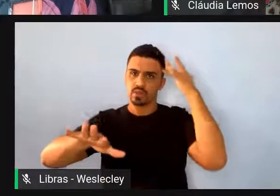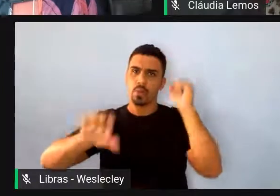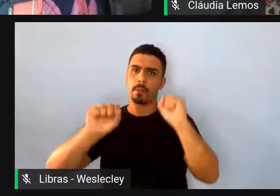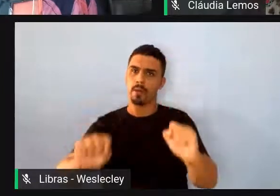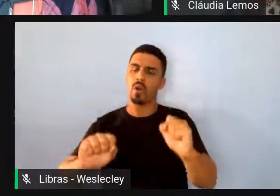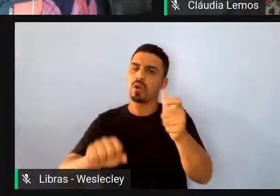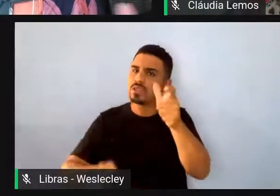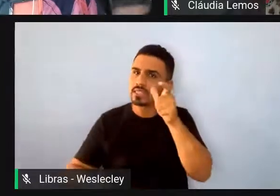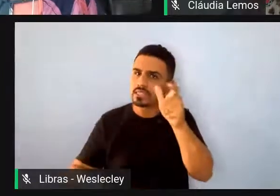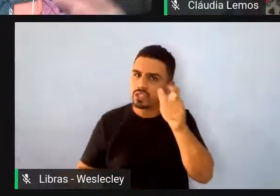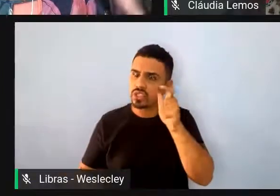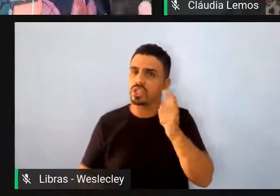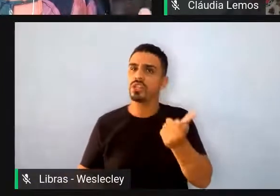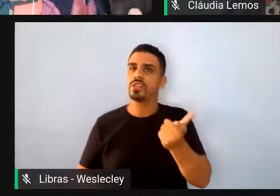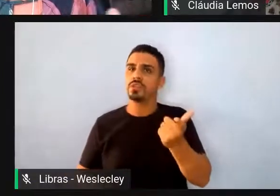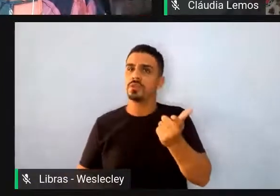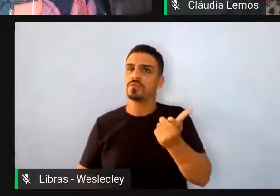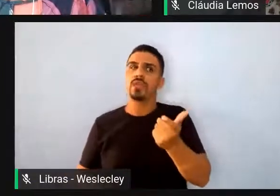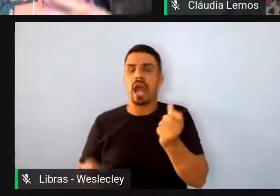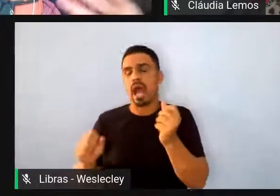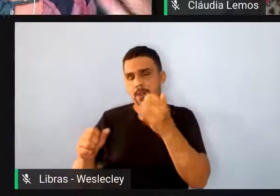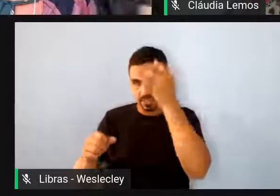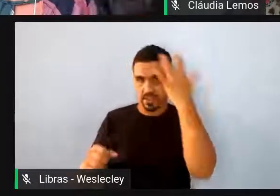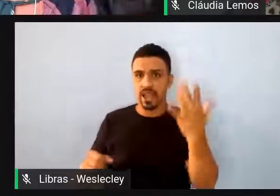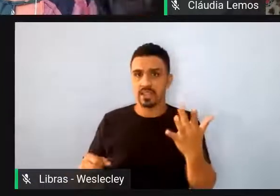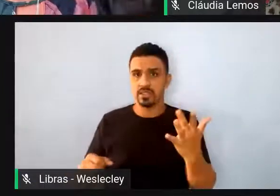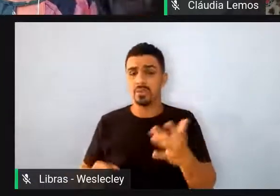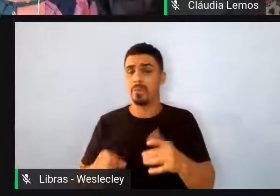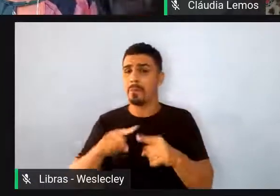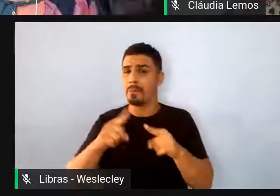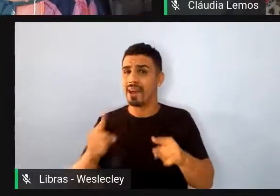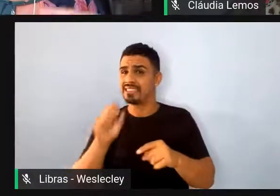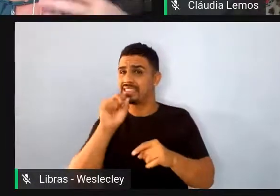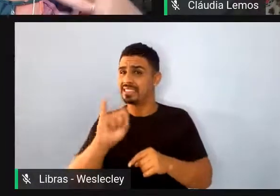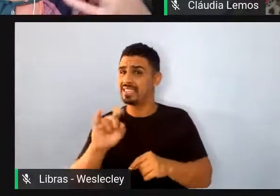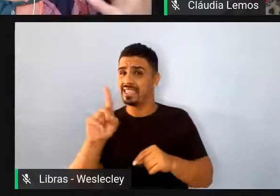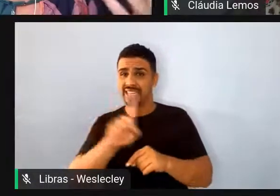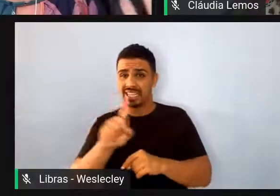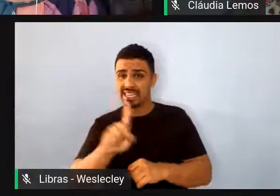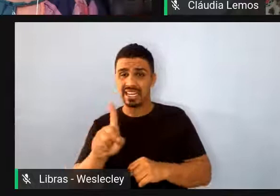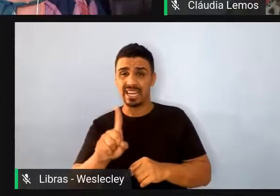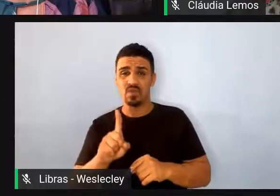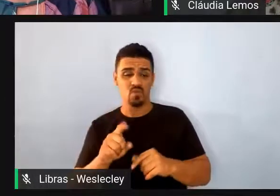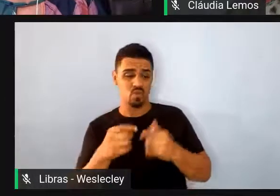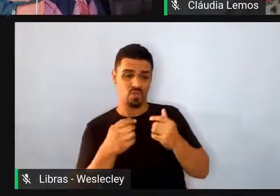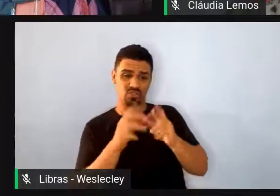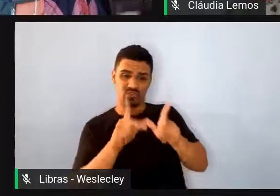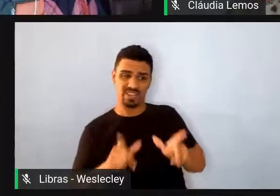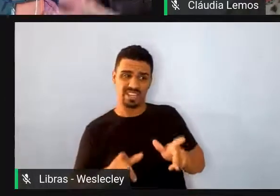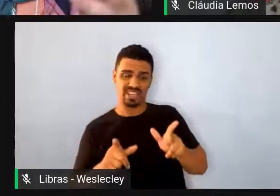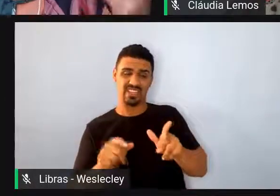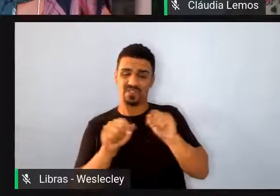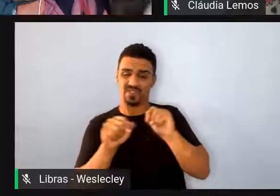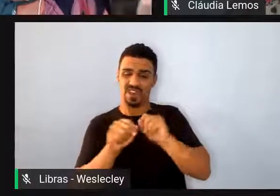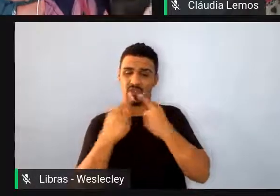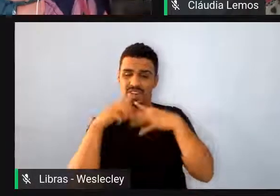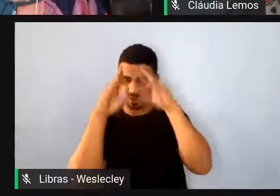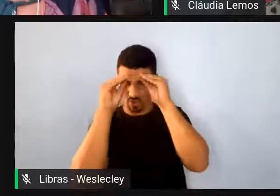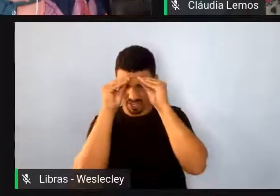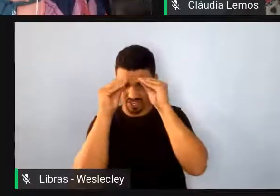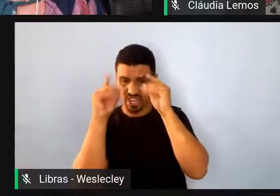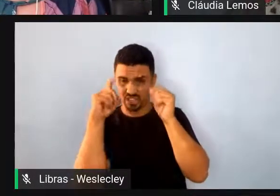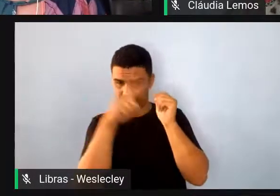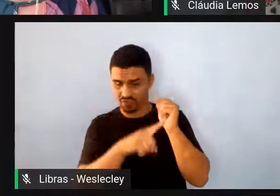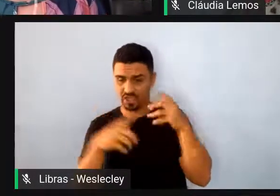faz uma iniciativa para tornar aquilo coloquial, aquilo numa linguagem simples, e não traduz,